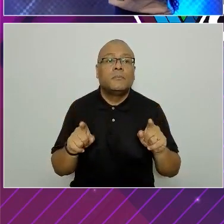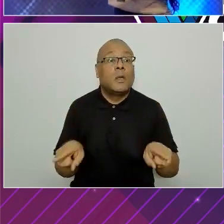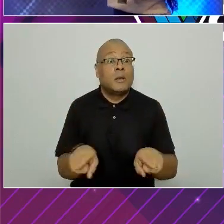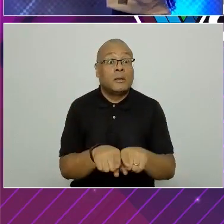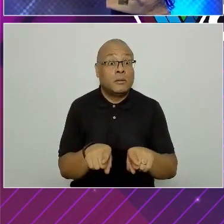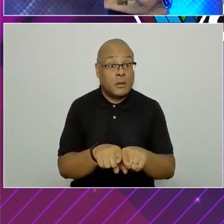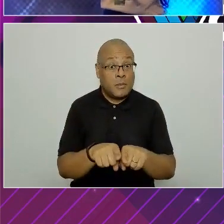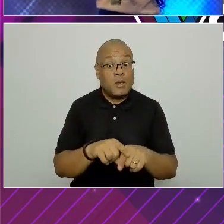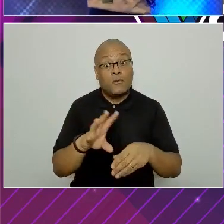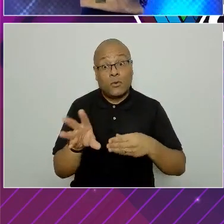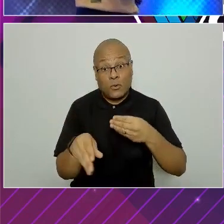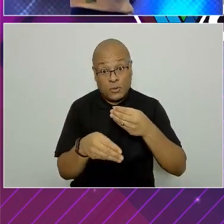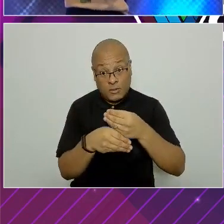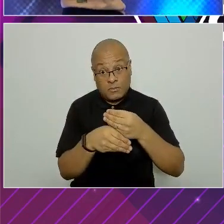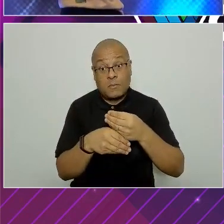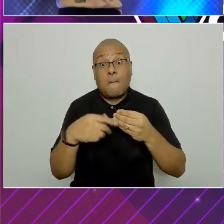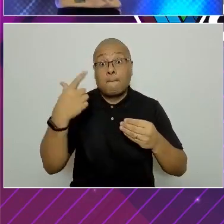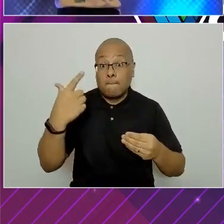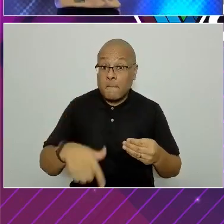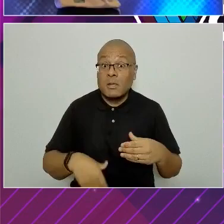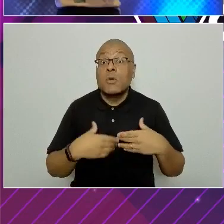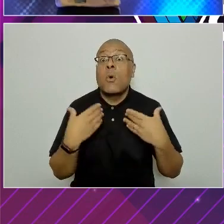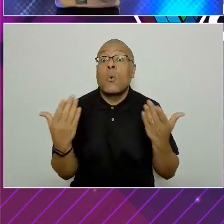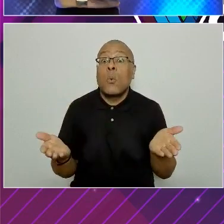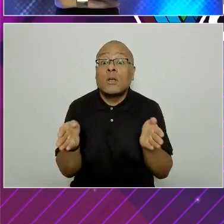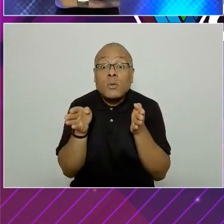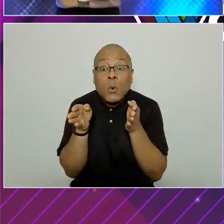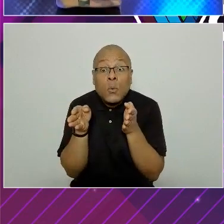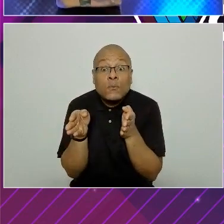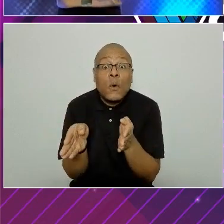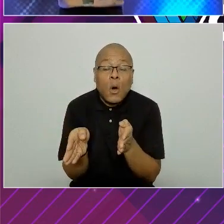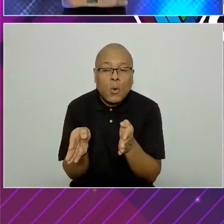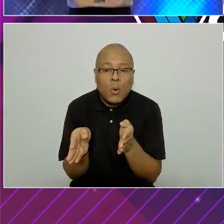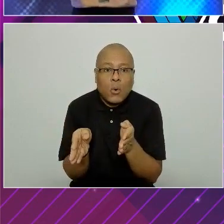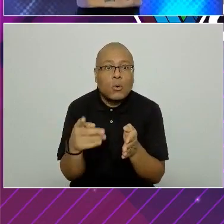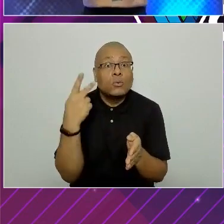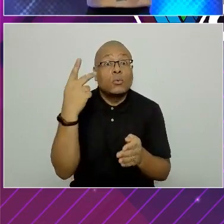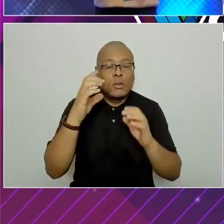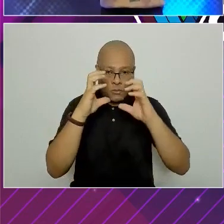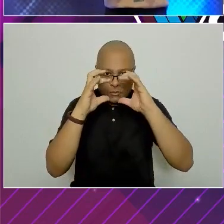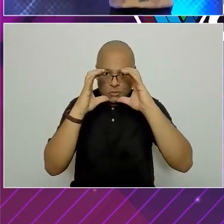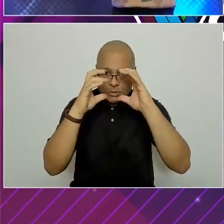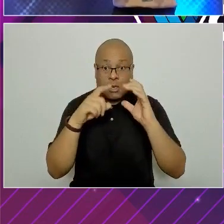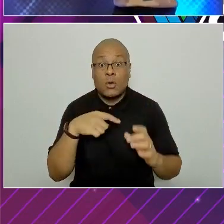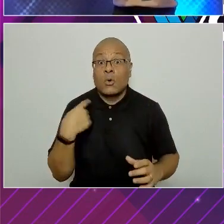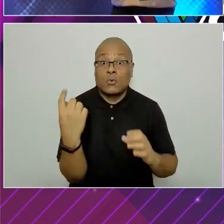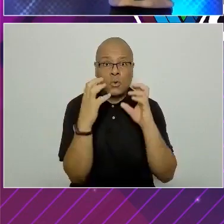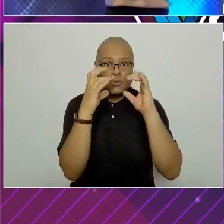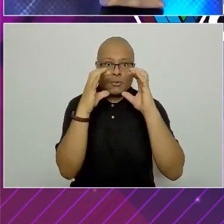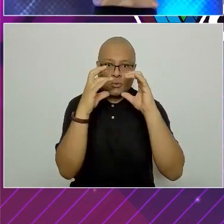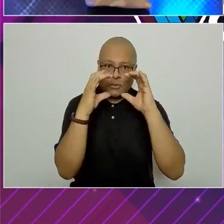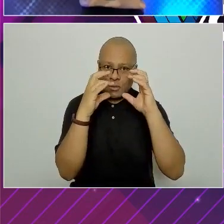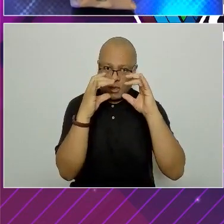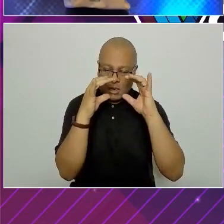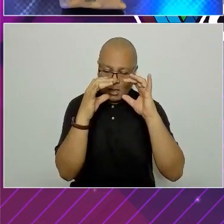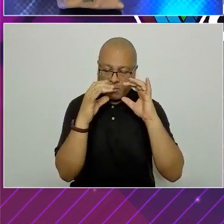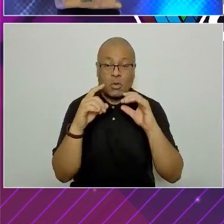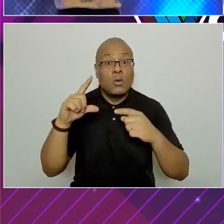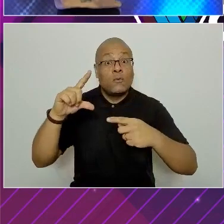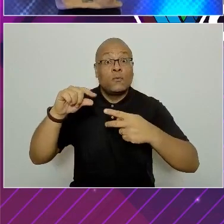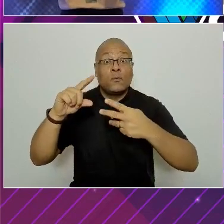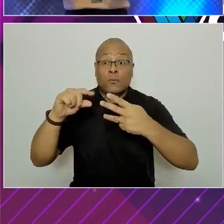trazer especificamente quais são os focos do seu cérebro, né, do nosso cérebro, que foram priorizados